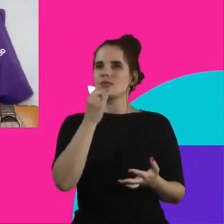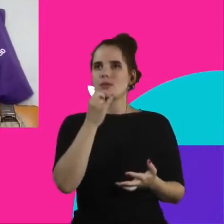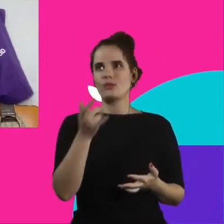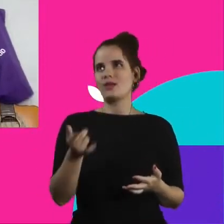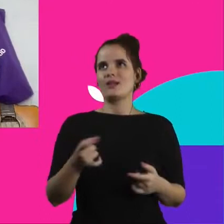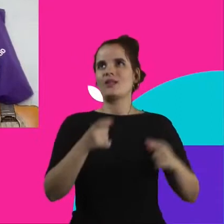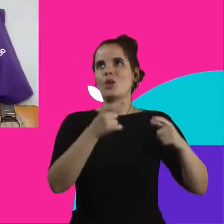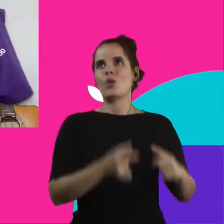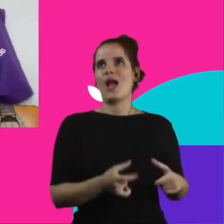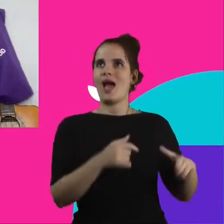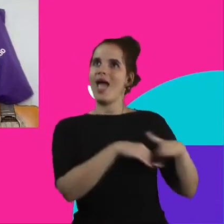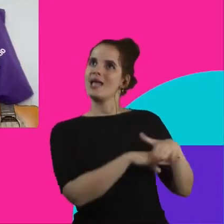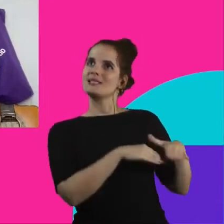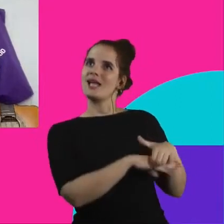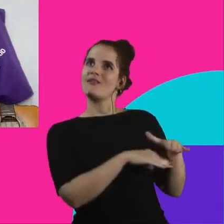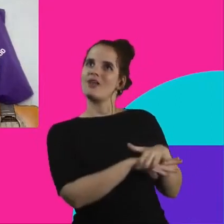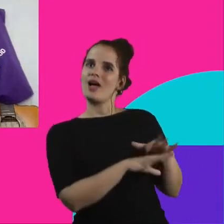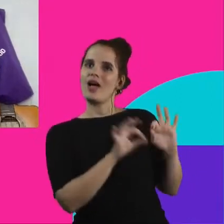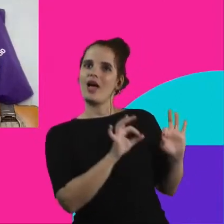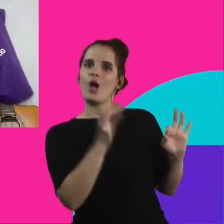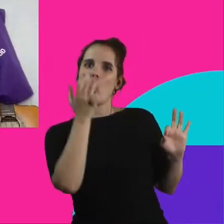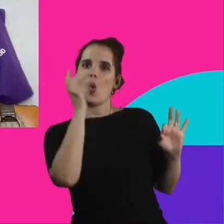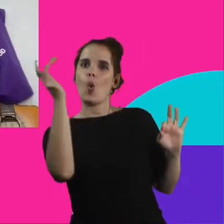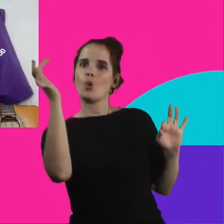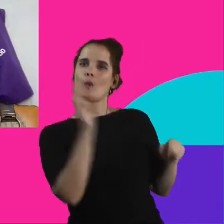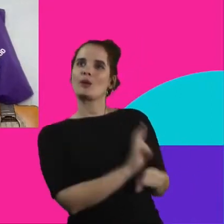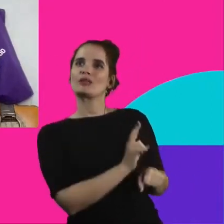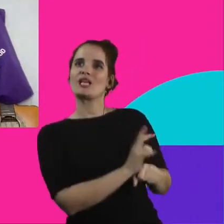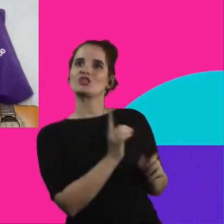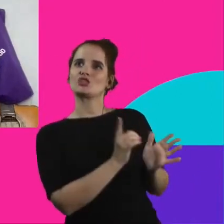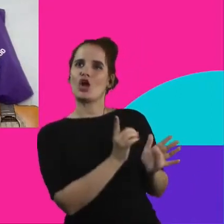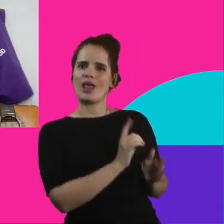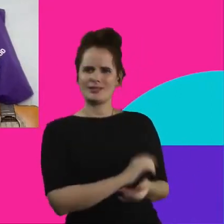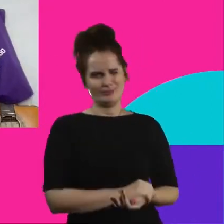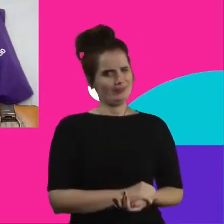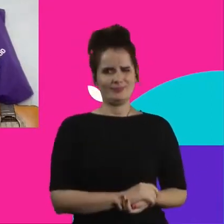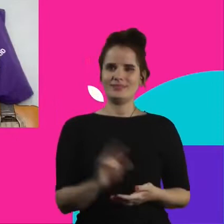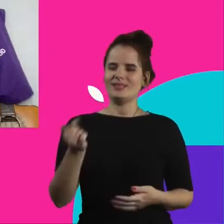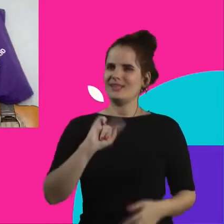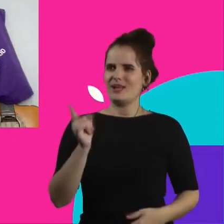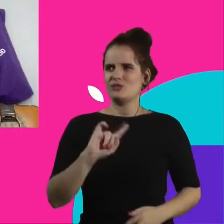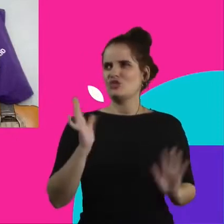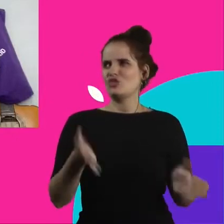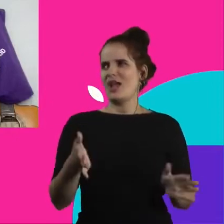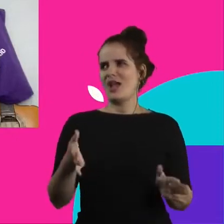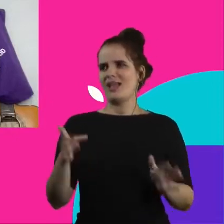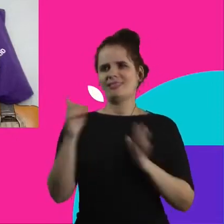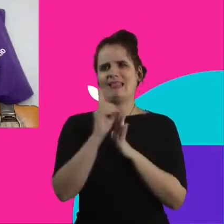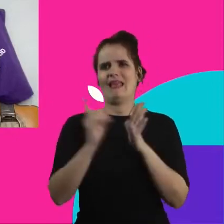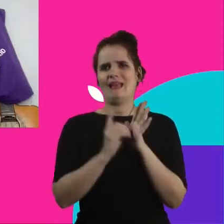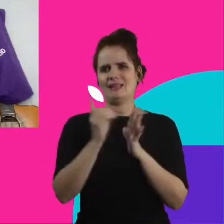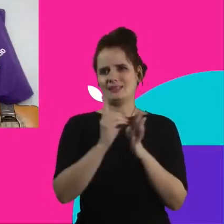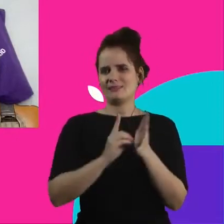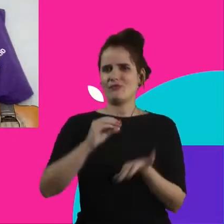ouro protegendo o dólar, né? E não, faz muitos anos, faz décadas que não